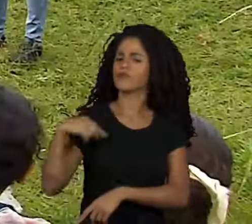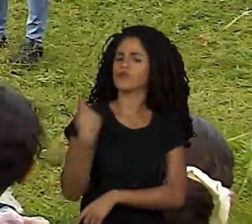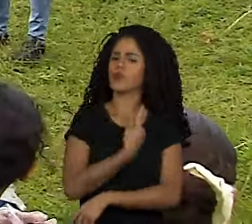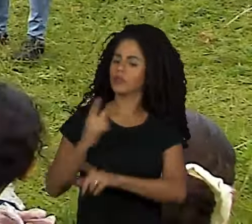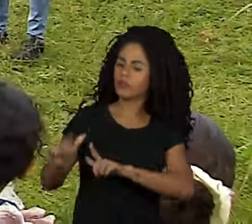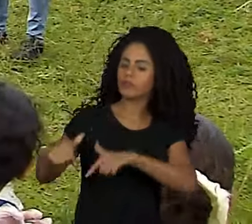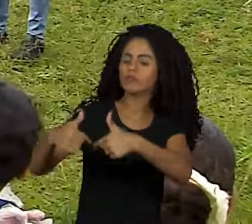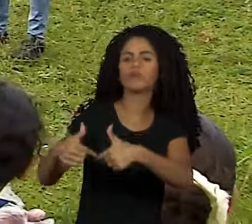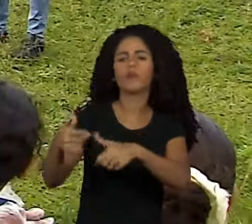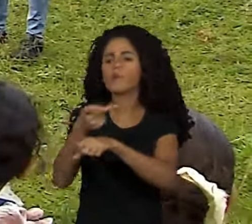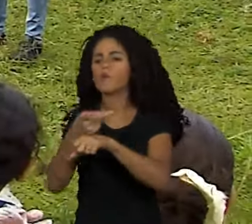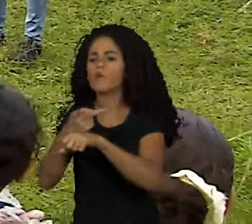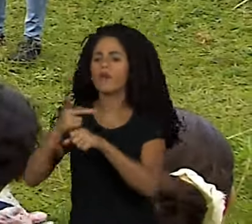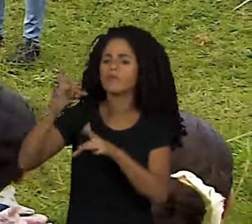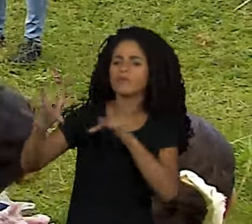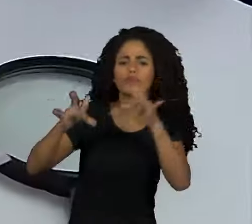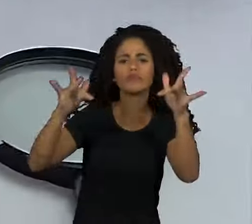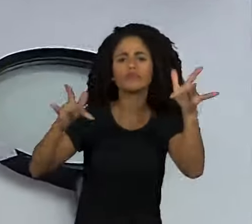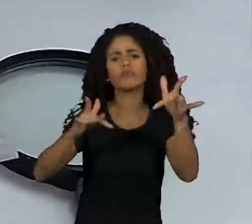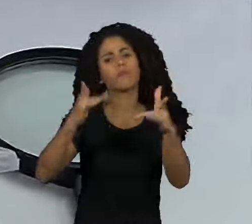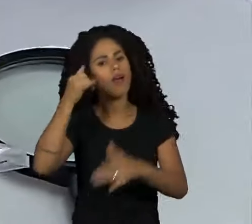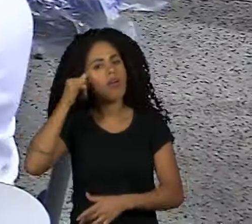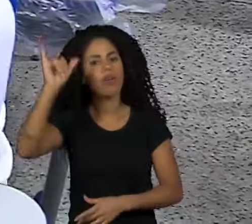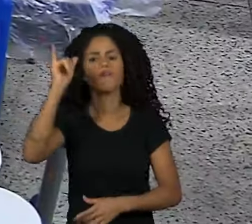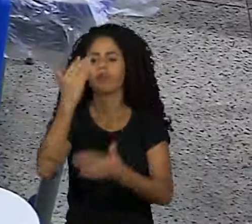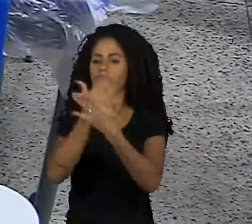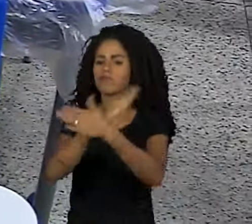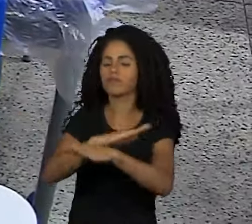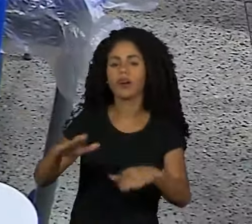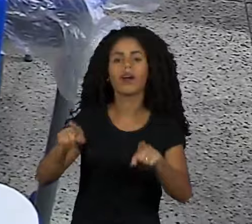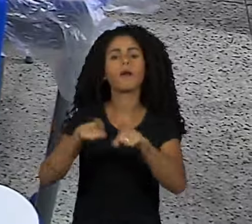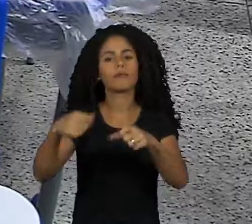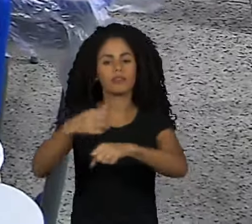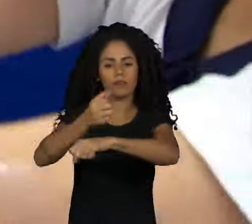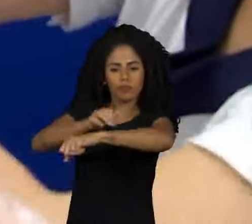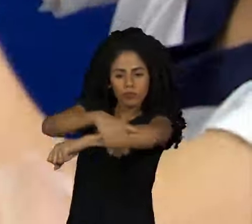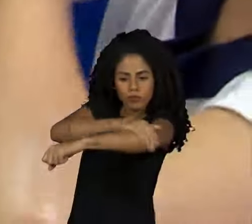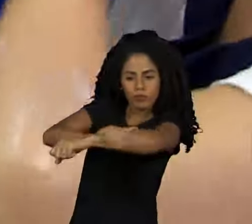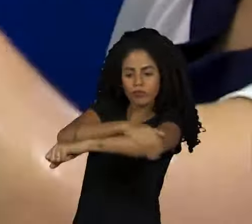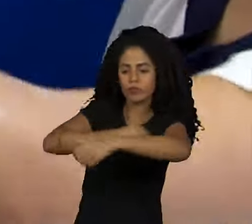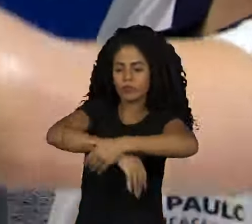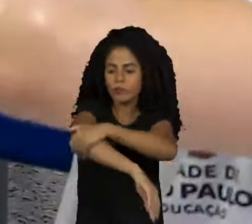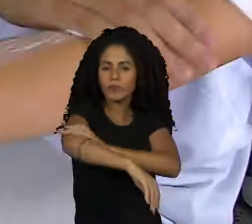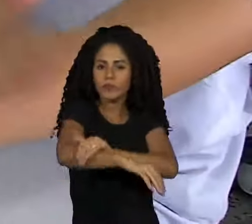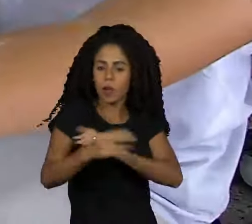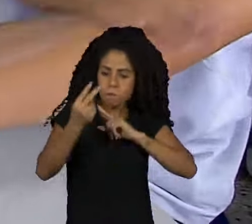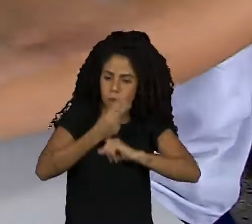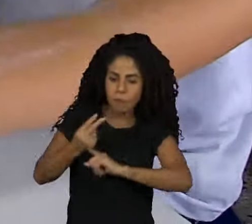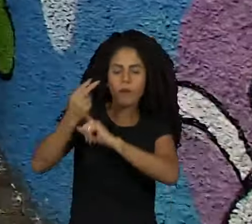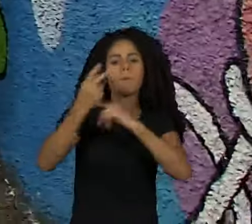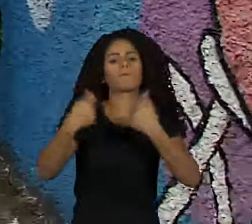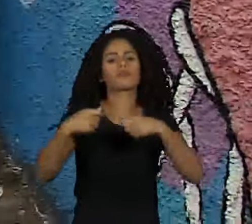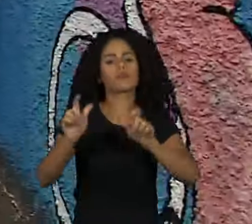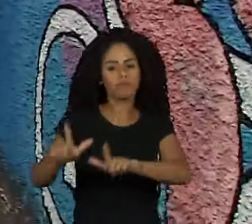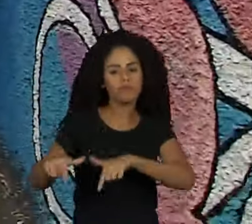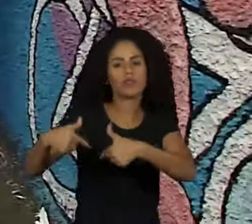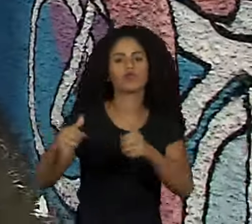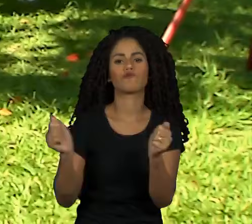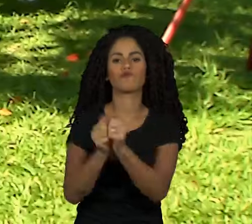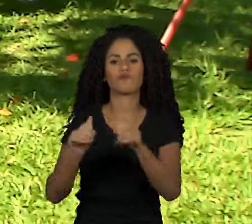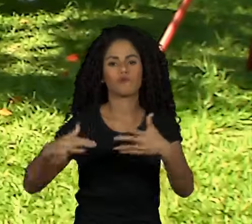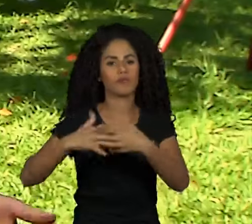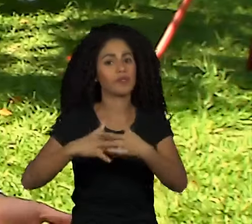atrás do mosquito, eliminar o foco. Tem que se cuidar, tem que passar o repelente, tá bom? Porque só a gente junto vai conseguir combater o mosquito